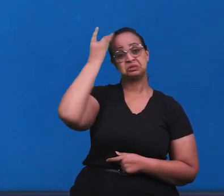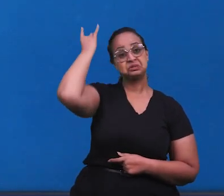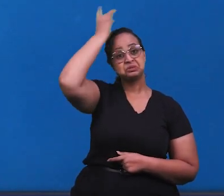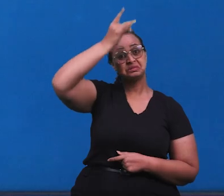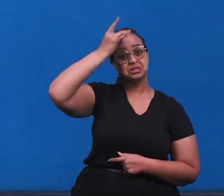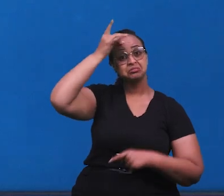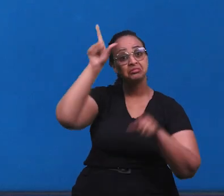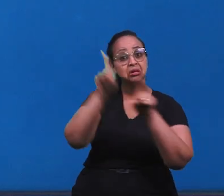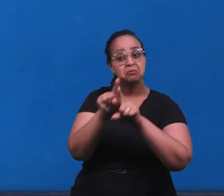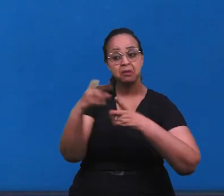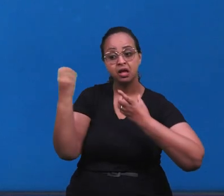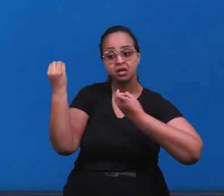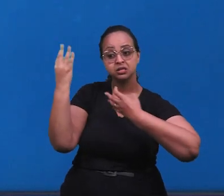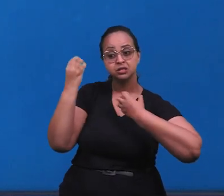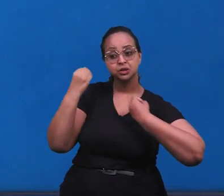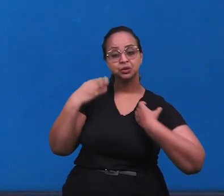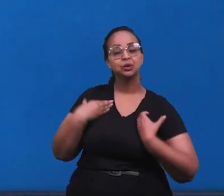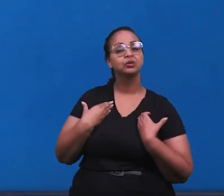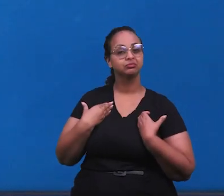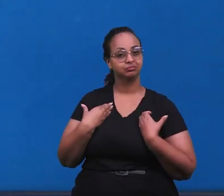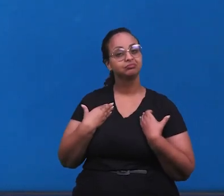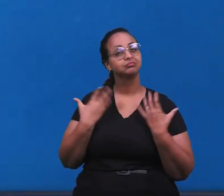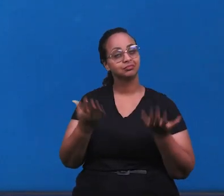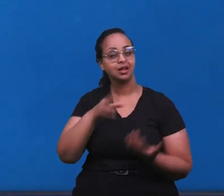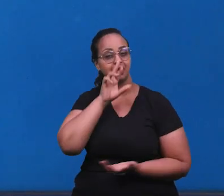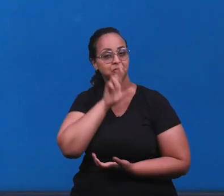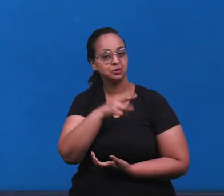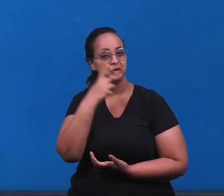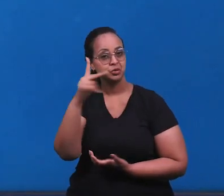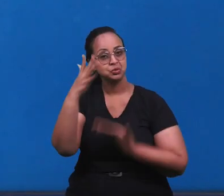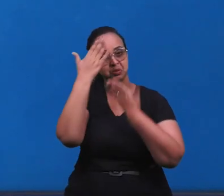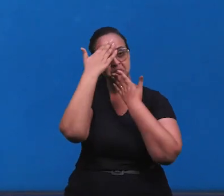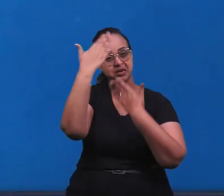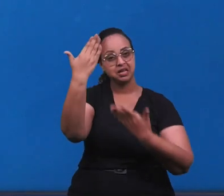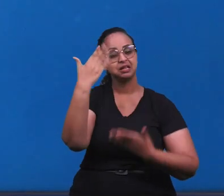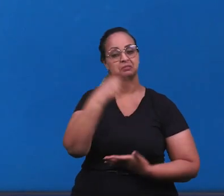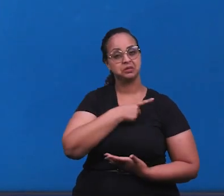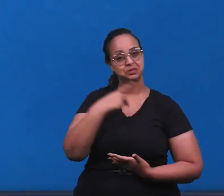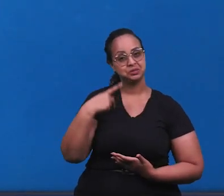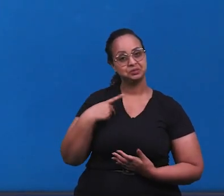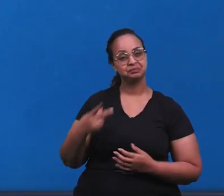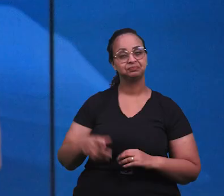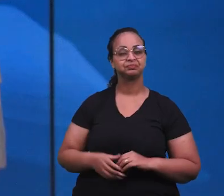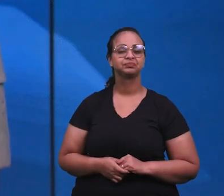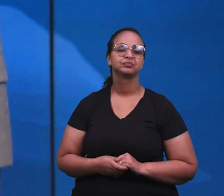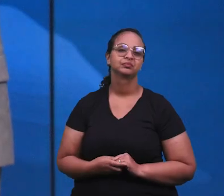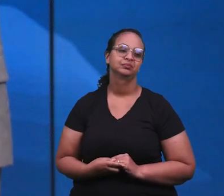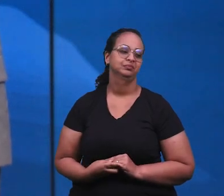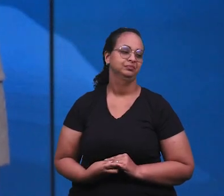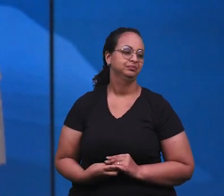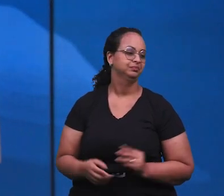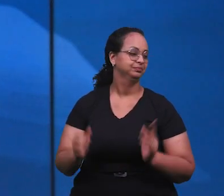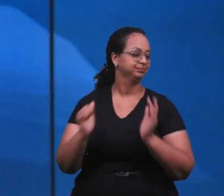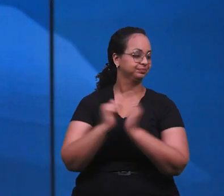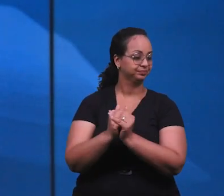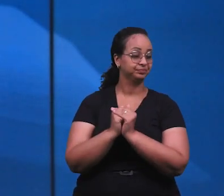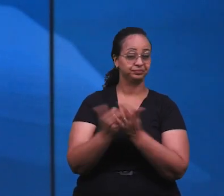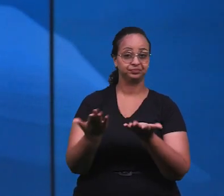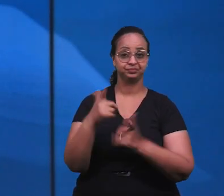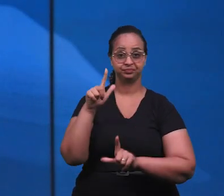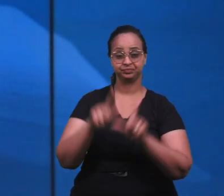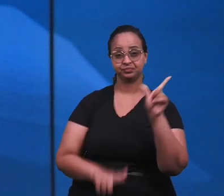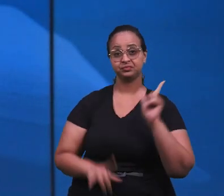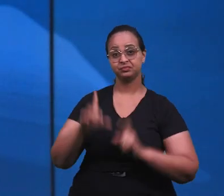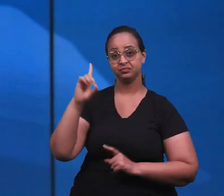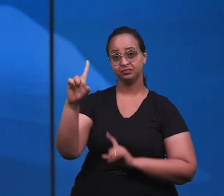Muito bem colocado na sua resposta. Obrigado, pastor Jamilson, pela sua participação. Amém, irmãos? Agora a letra D,